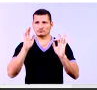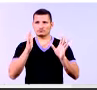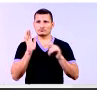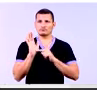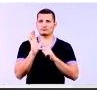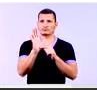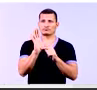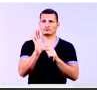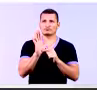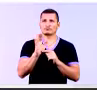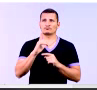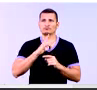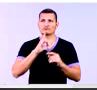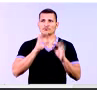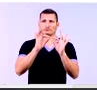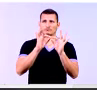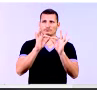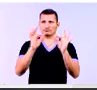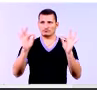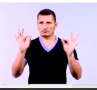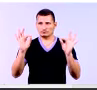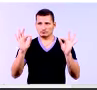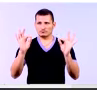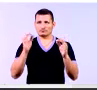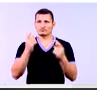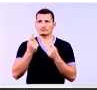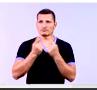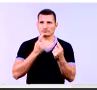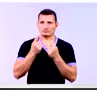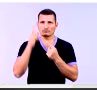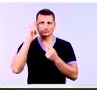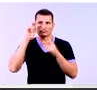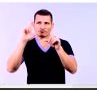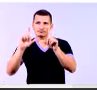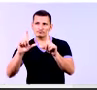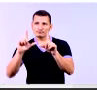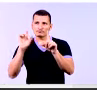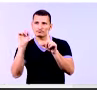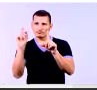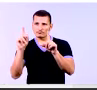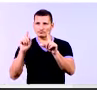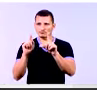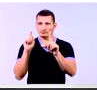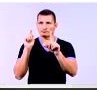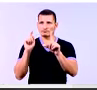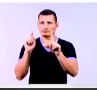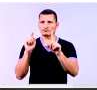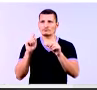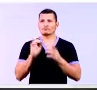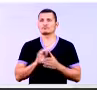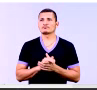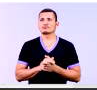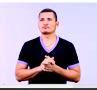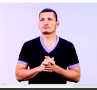mostrei. Nós temos a declaração do diálogo, que é aquela telinha, e o botão que abre o